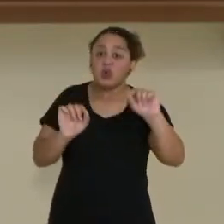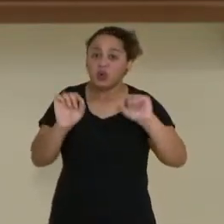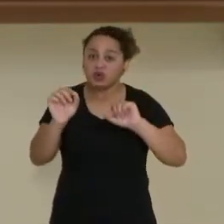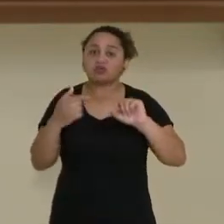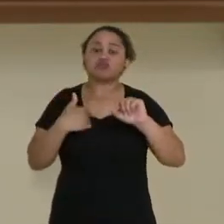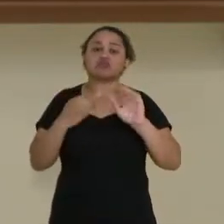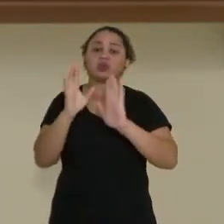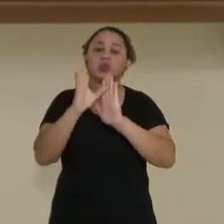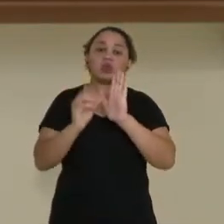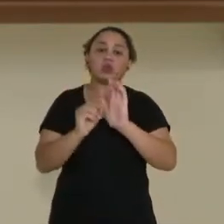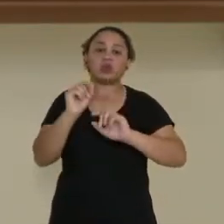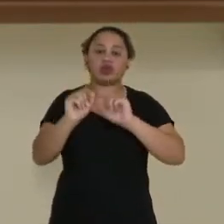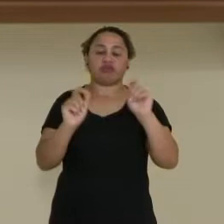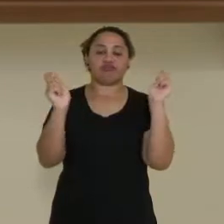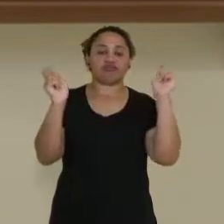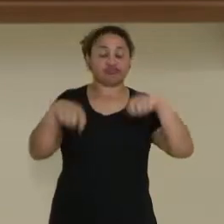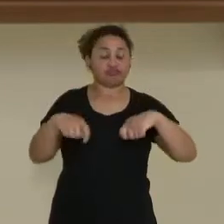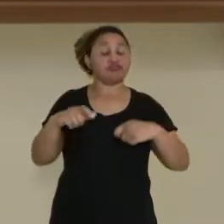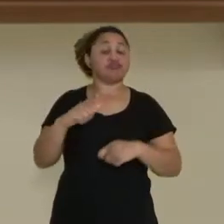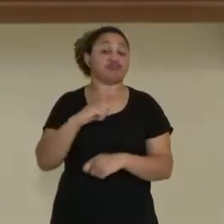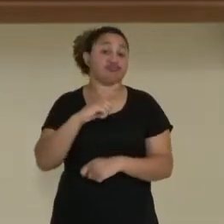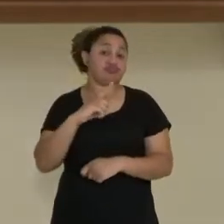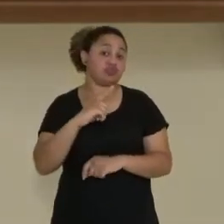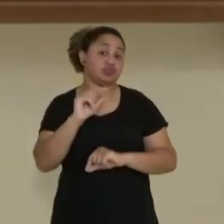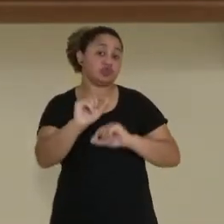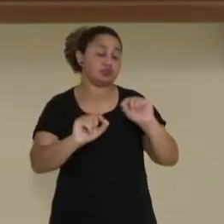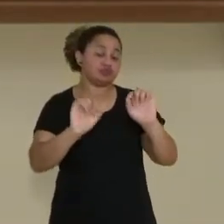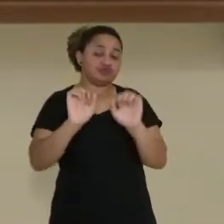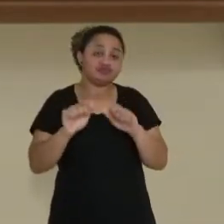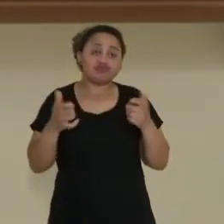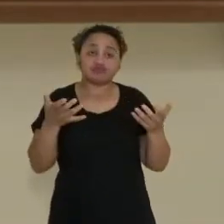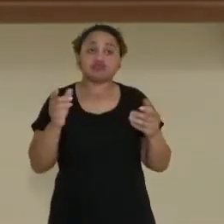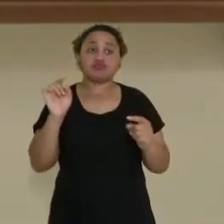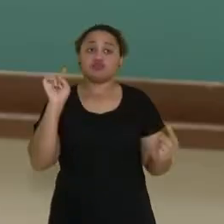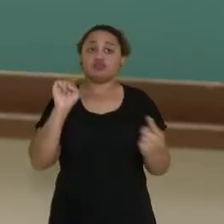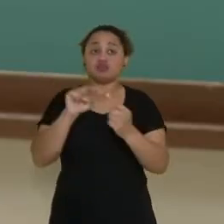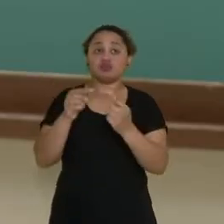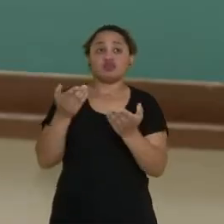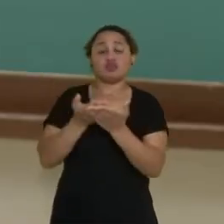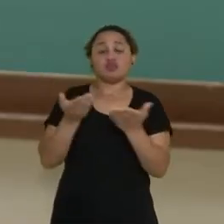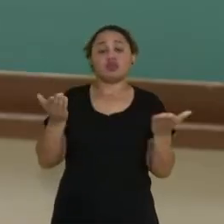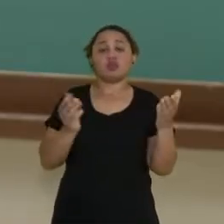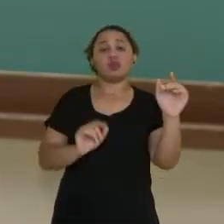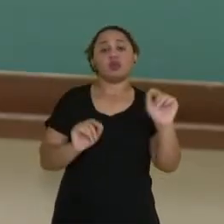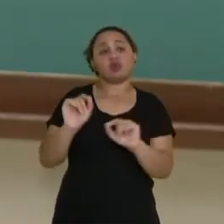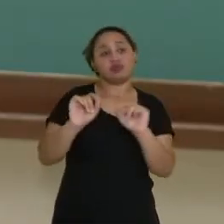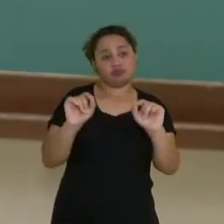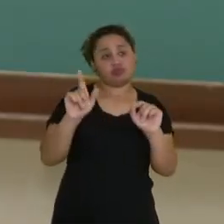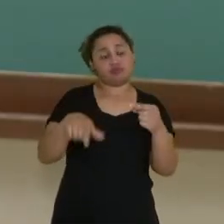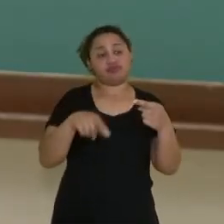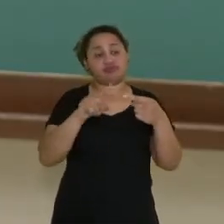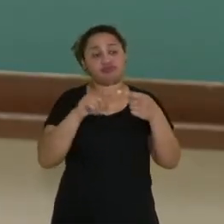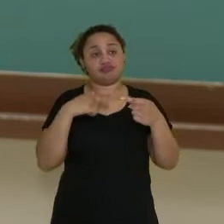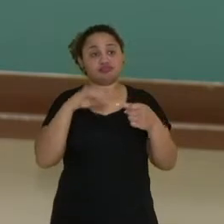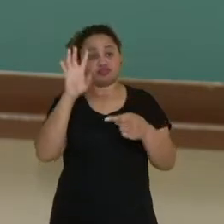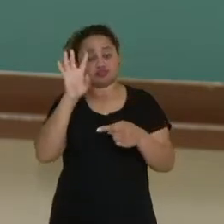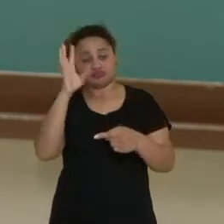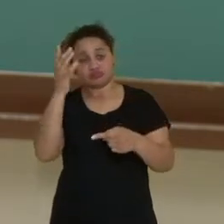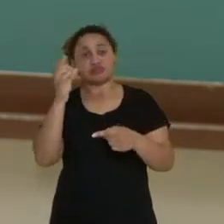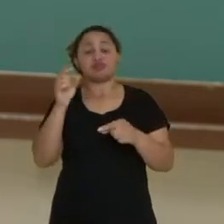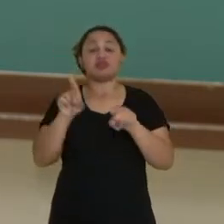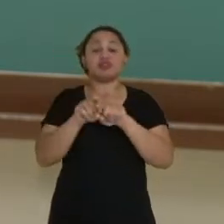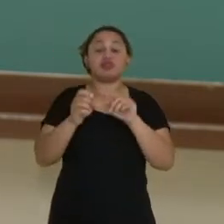vamos falar sobre probabilidade. Portanto, os objetivos dessa aula serão resolver